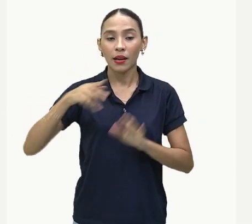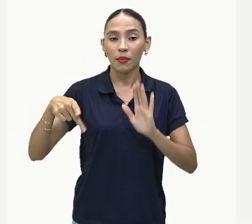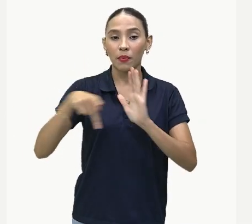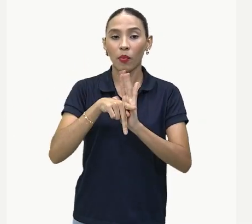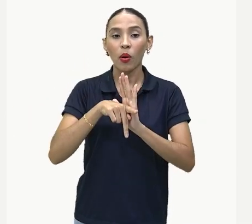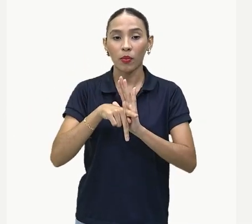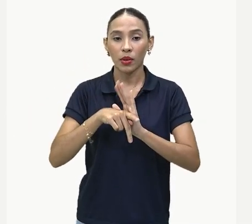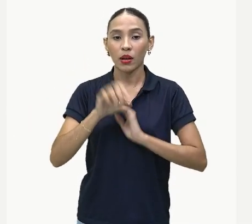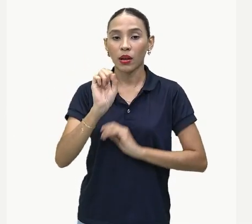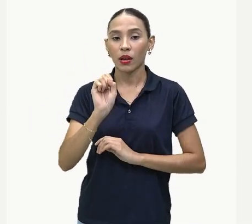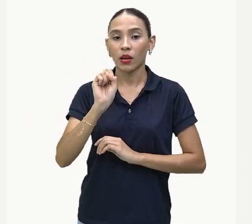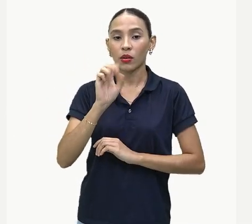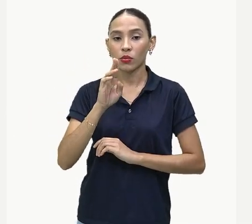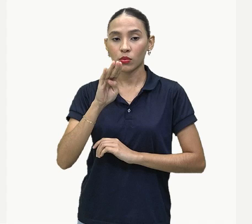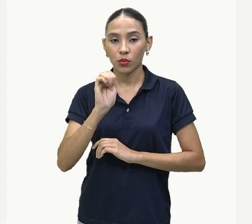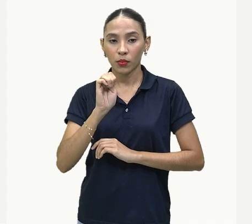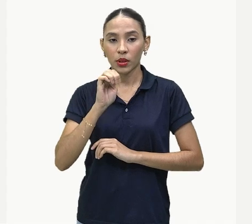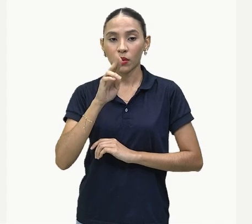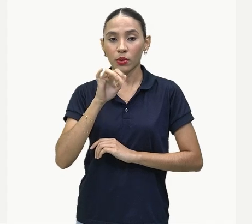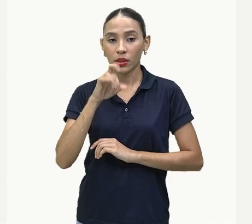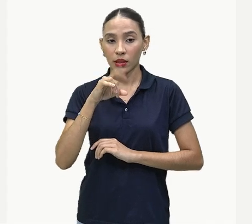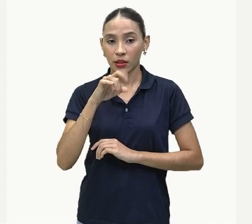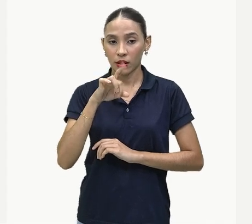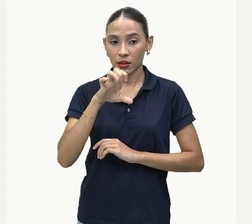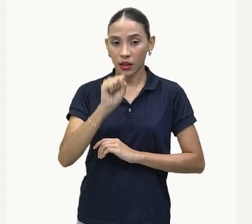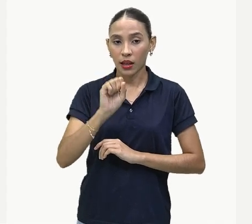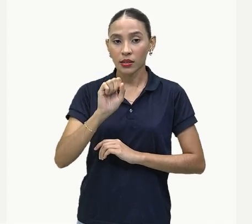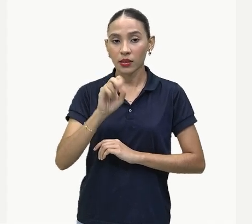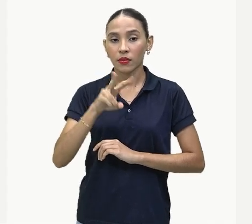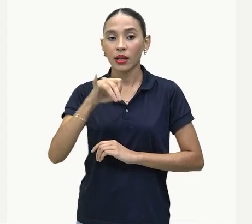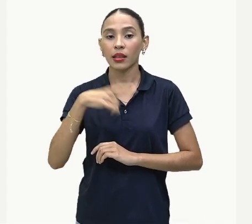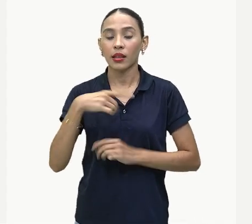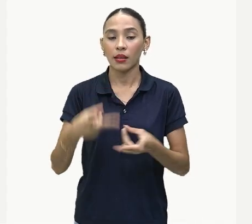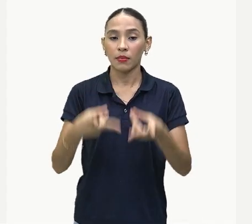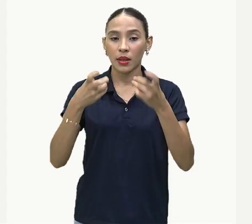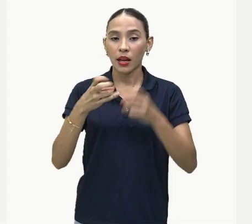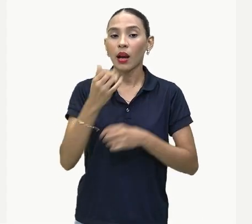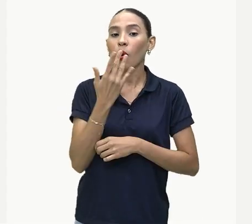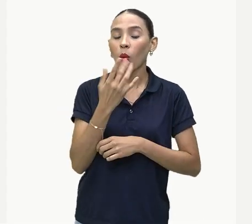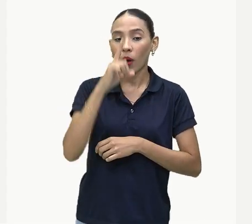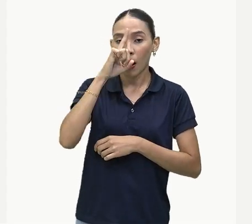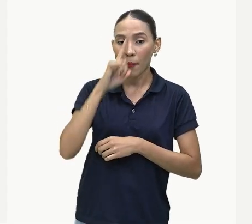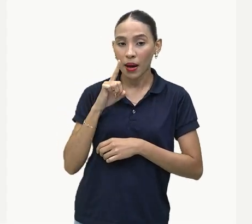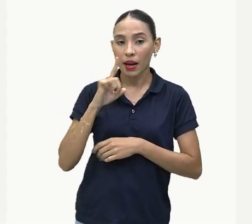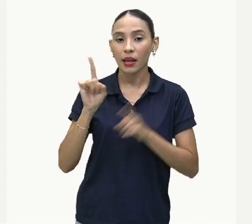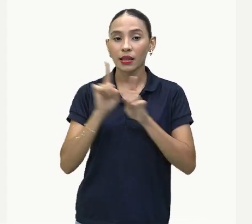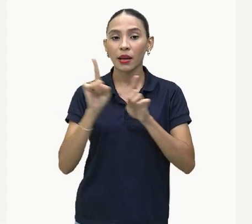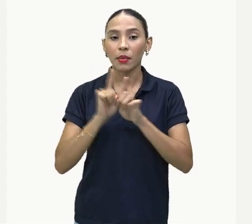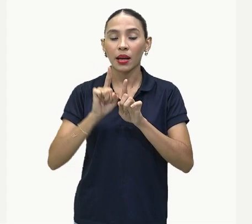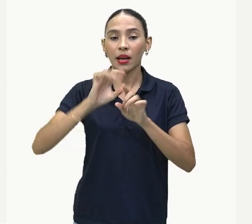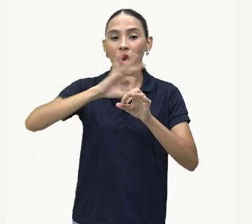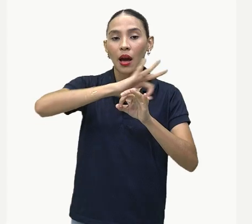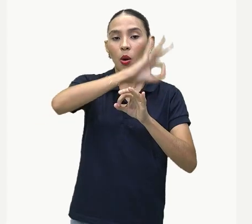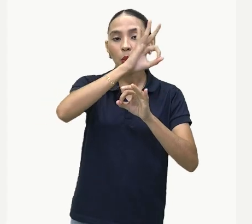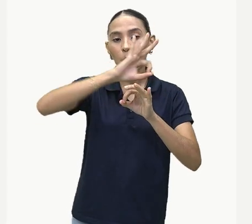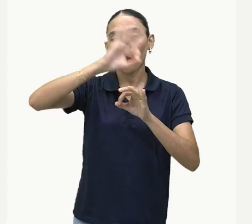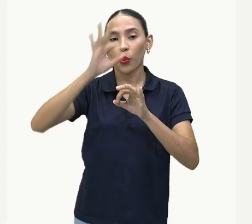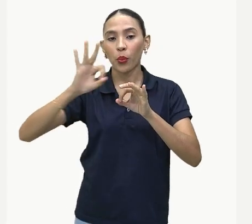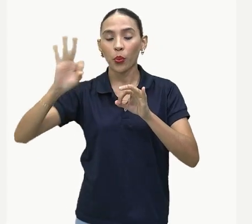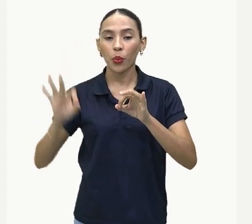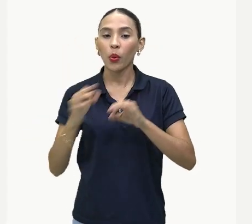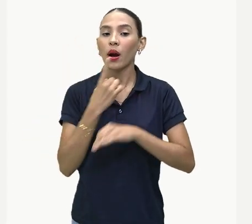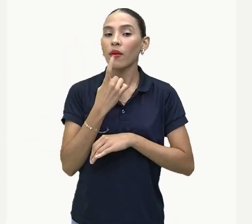dessa subunidade. E aí ela está destacada na cor amarela e os contornos em vermelhos, eles